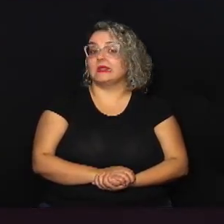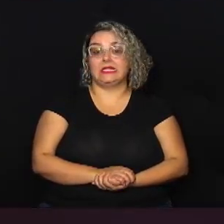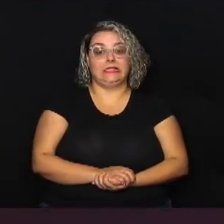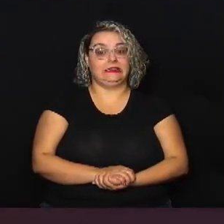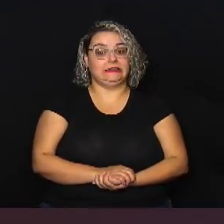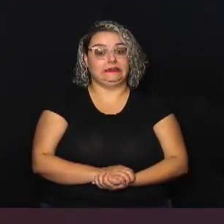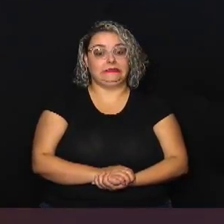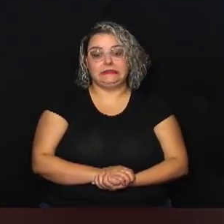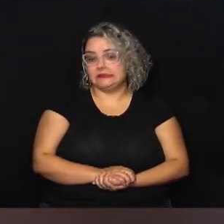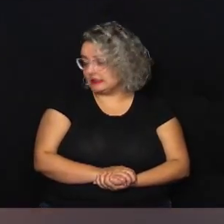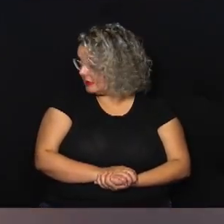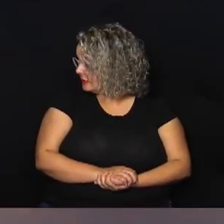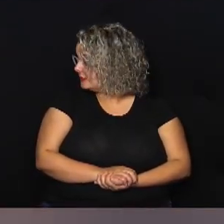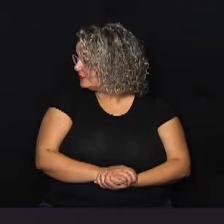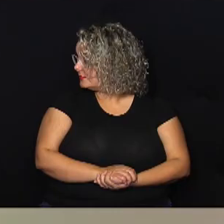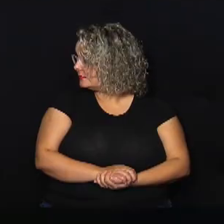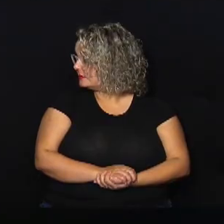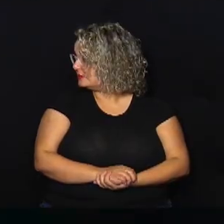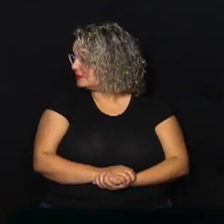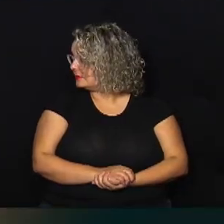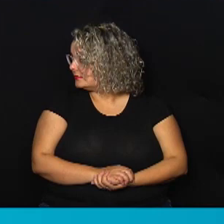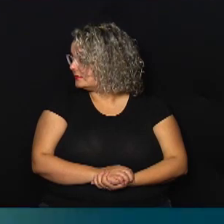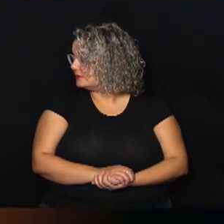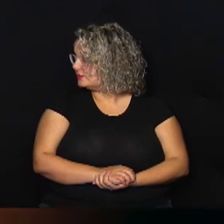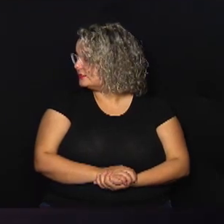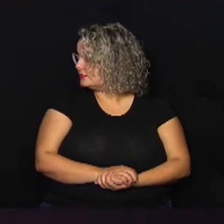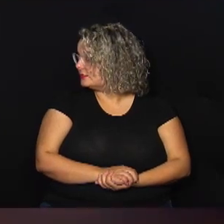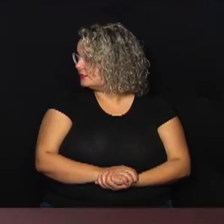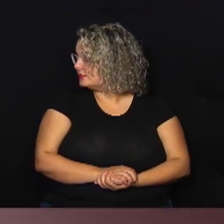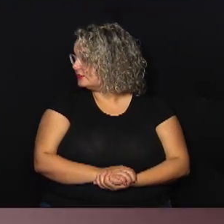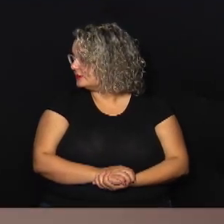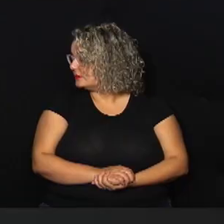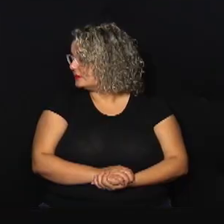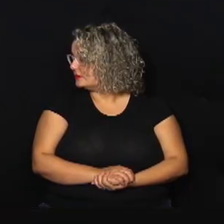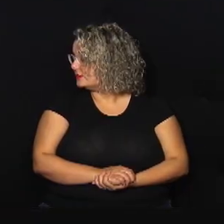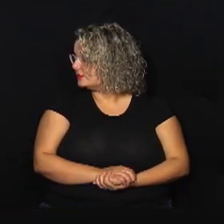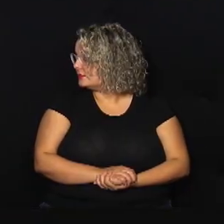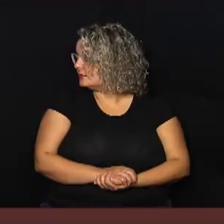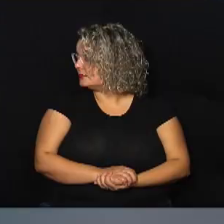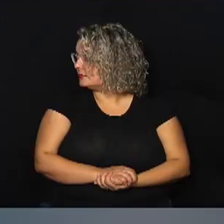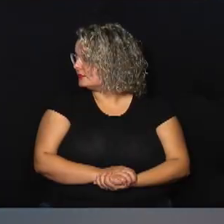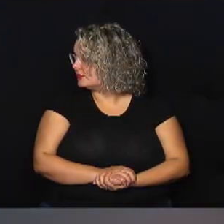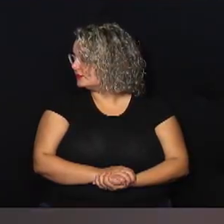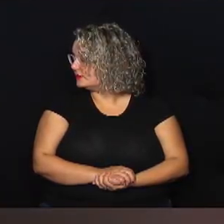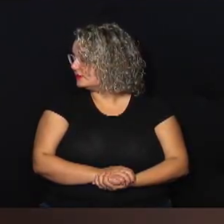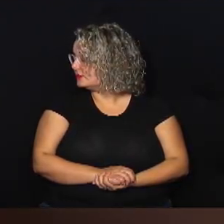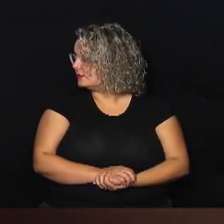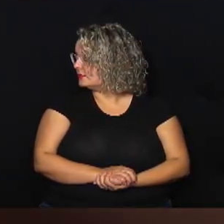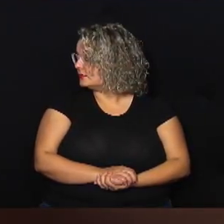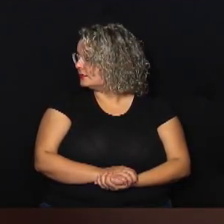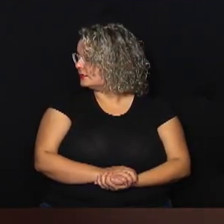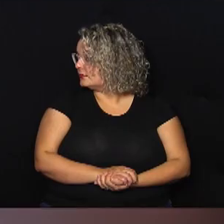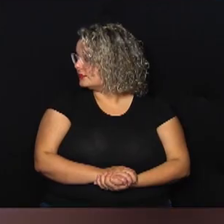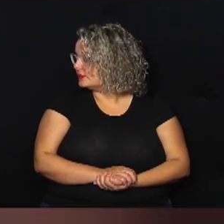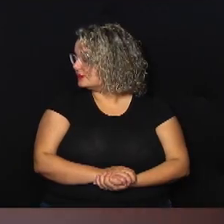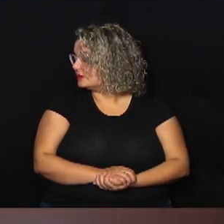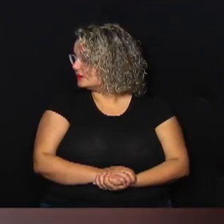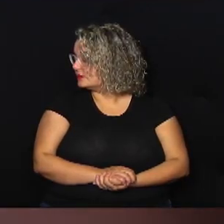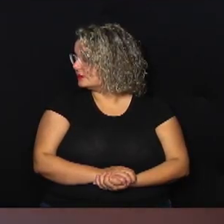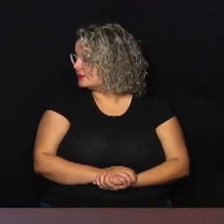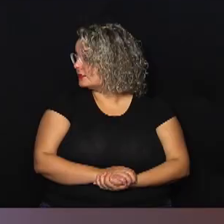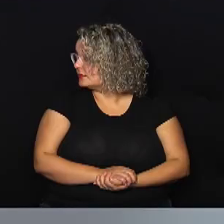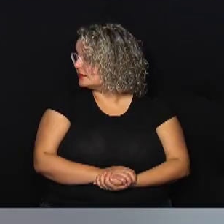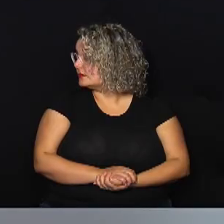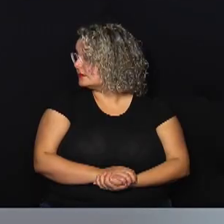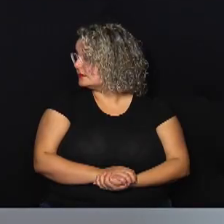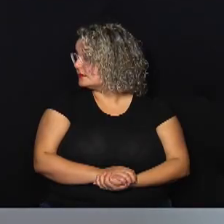I need you to let go of your fear. Let go of the guilt. Let go of whatever was and walk into